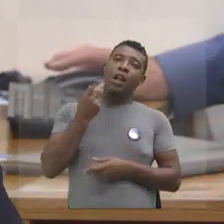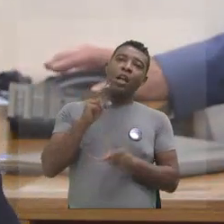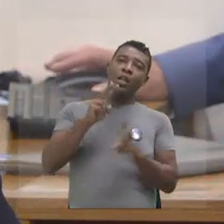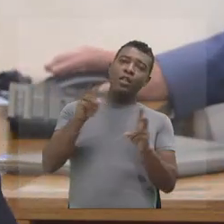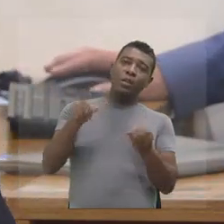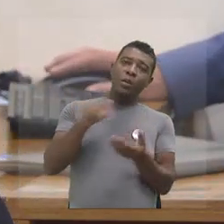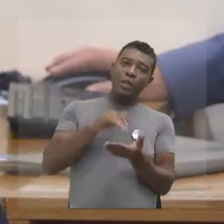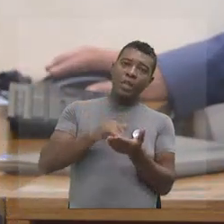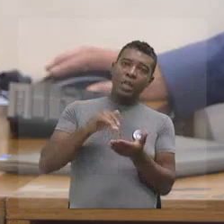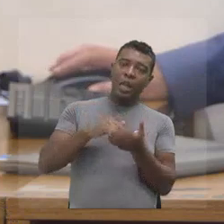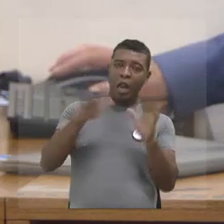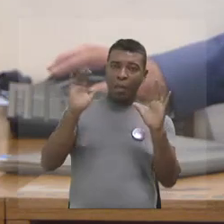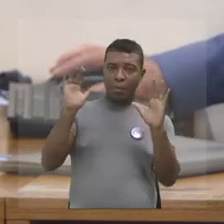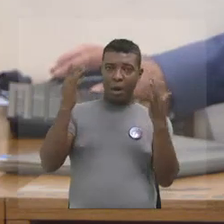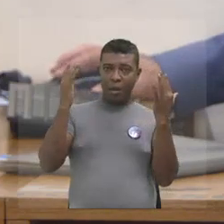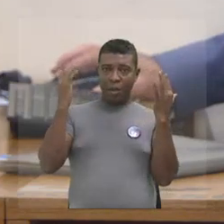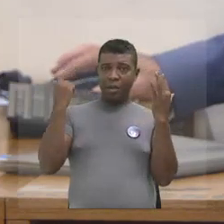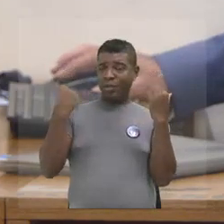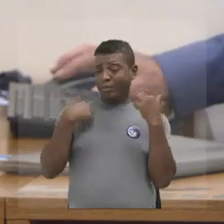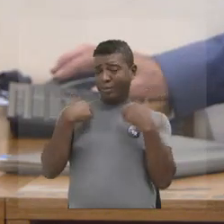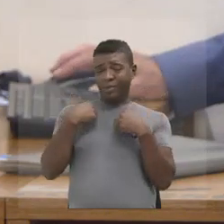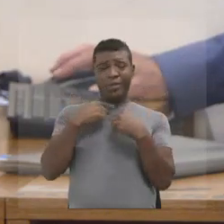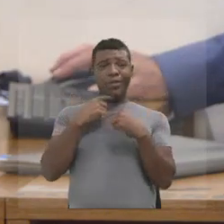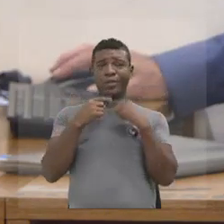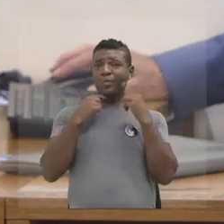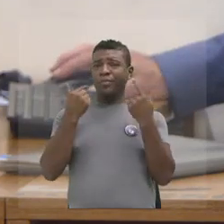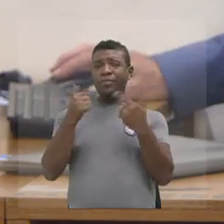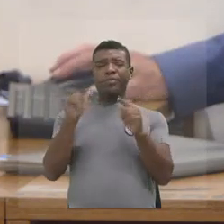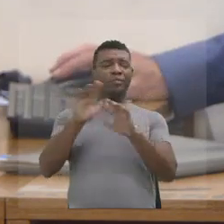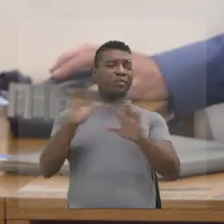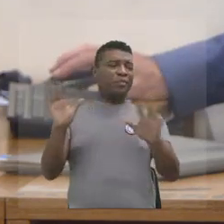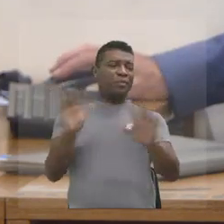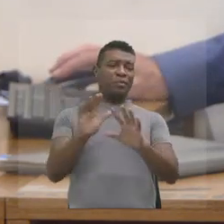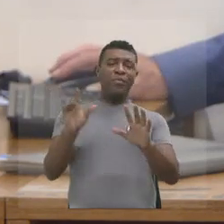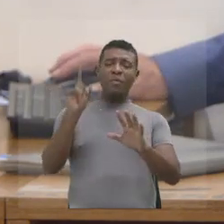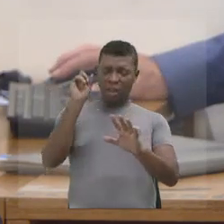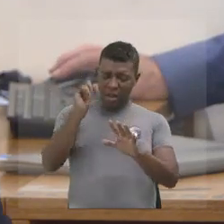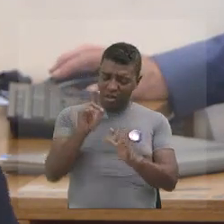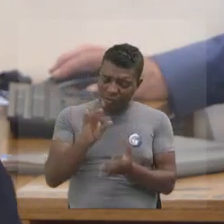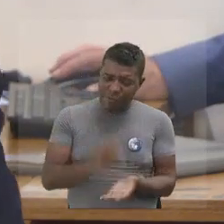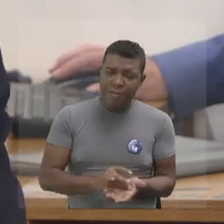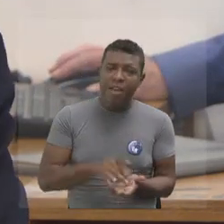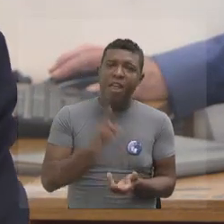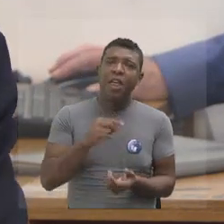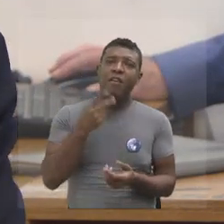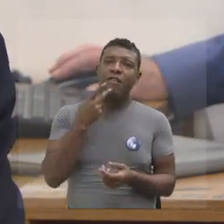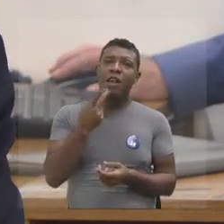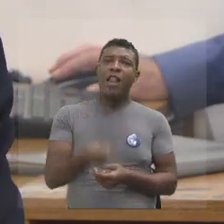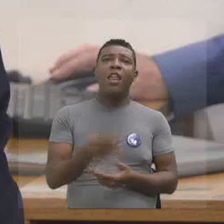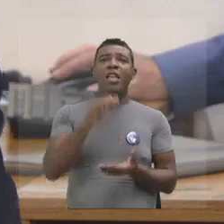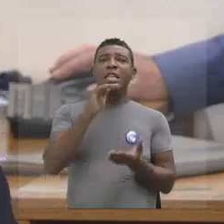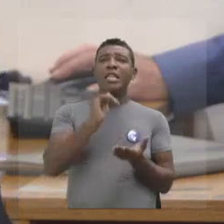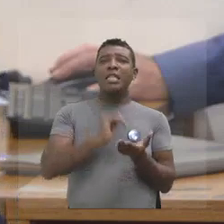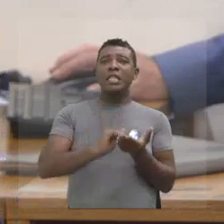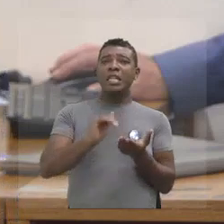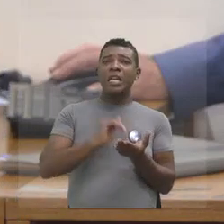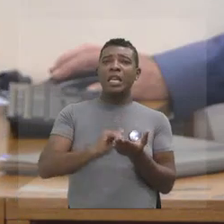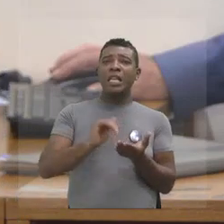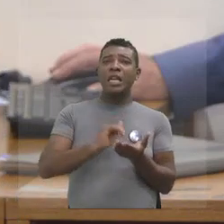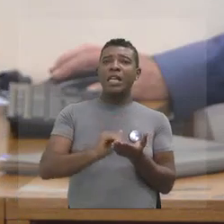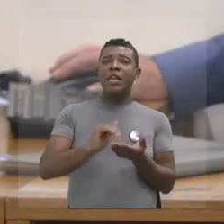Meio Ambiente eu não tenho dúvida alguma que é falar de uma das secretarias de maior